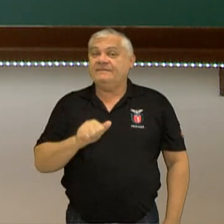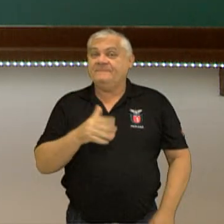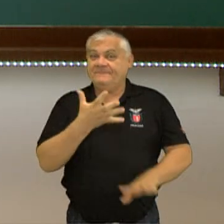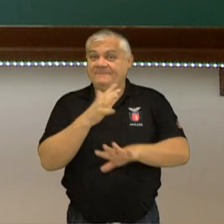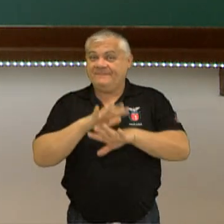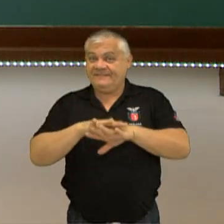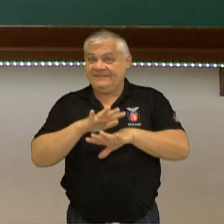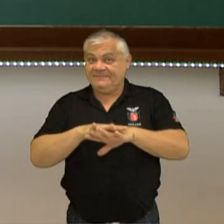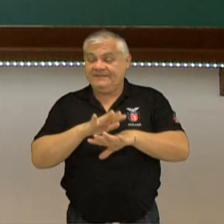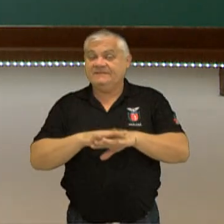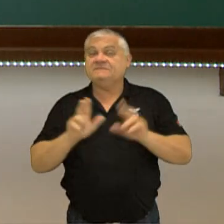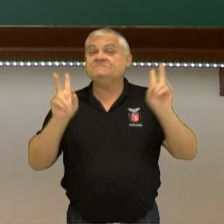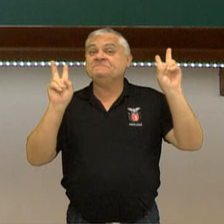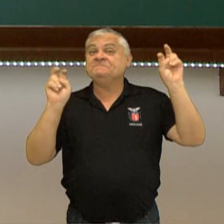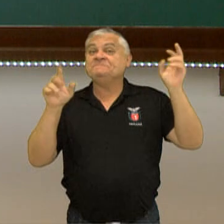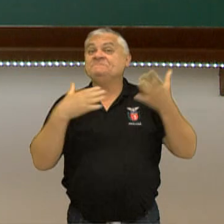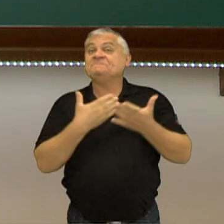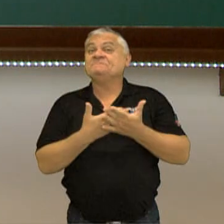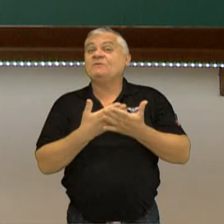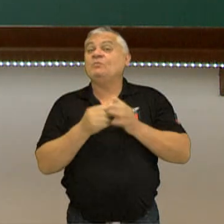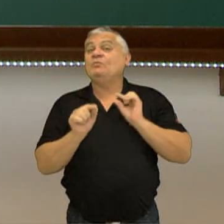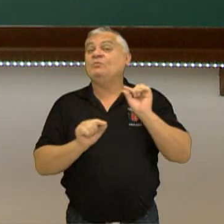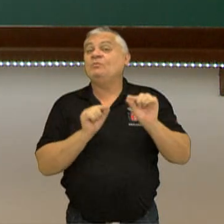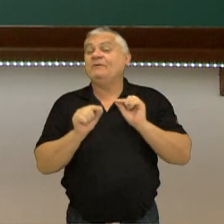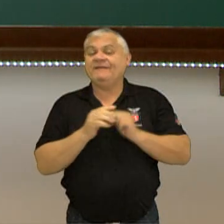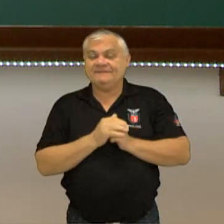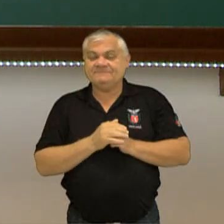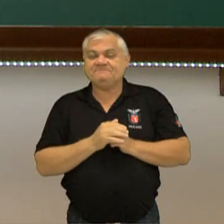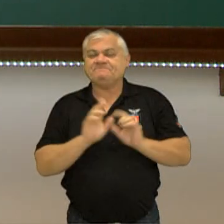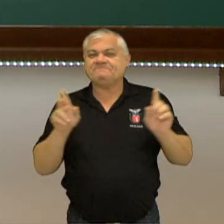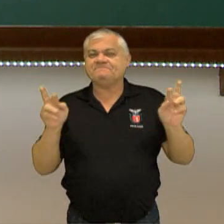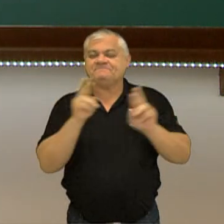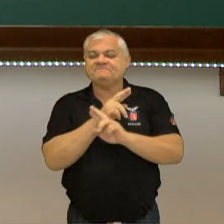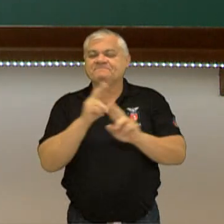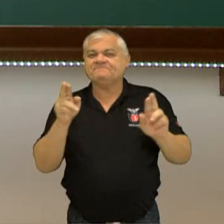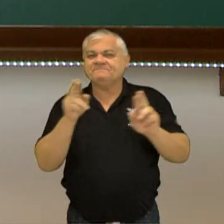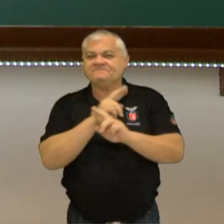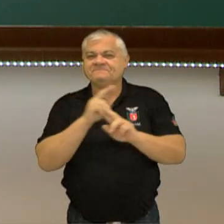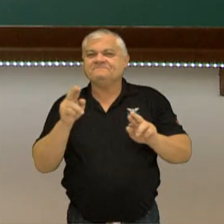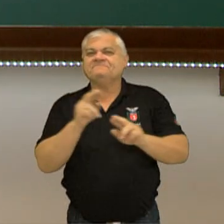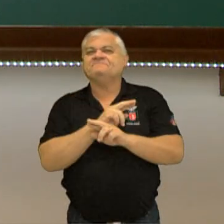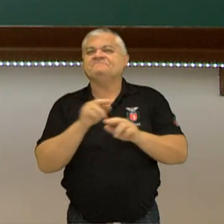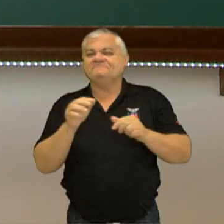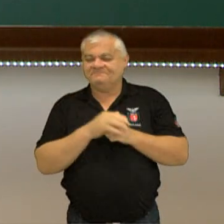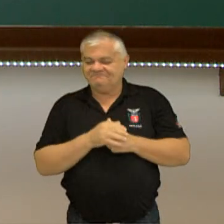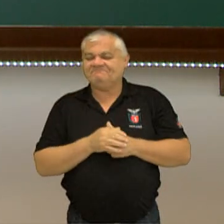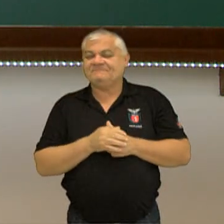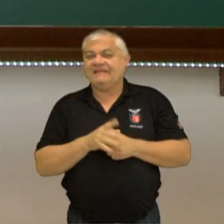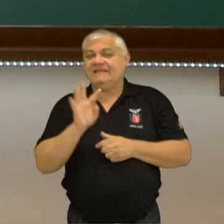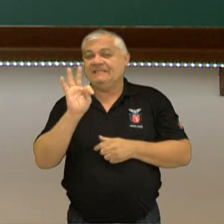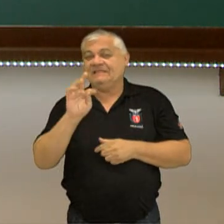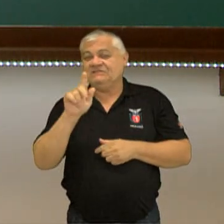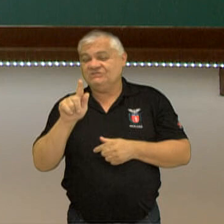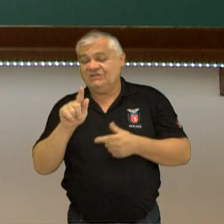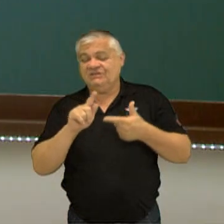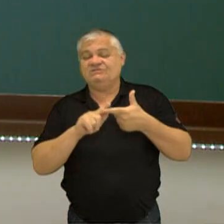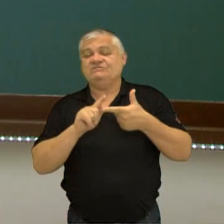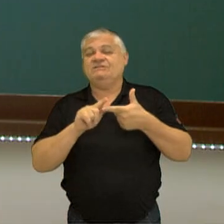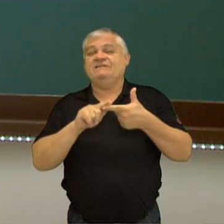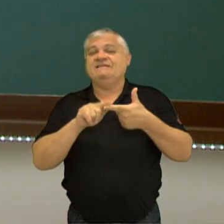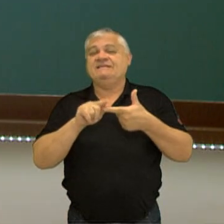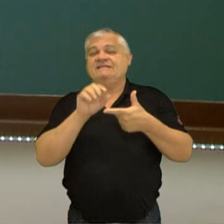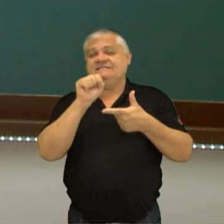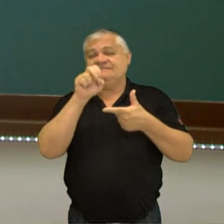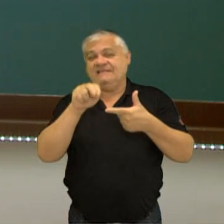Matemática e nesta aula nós vamos falar sobre a relação entre tangente, seno e cosseno, que são